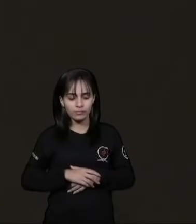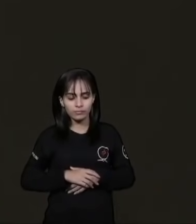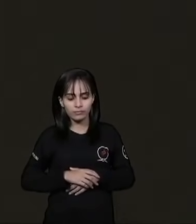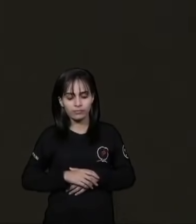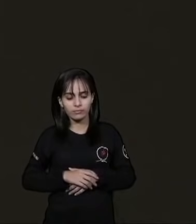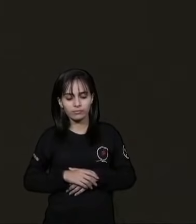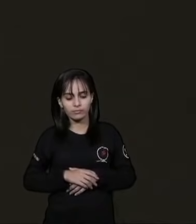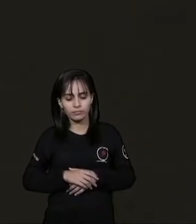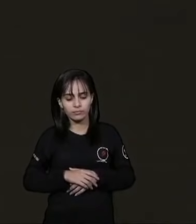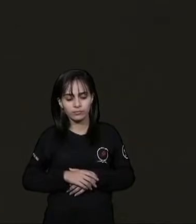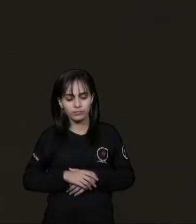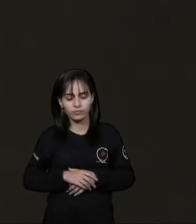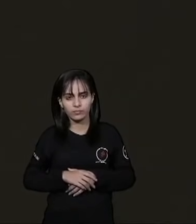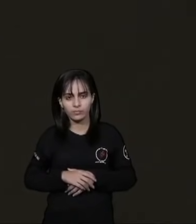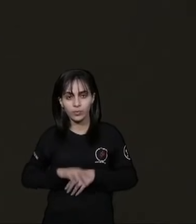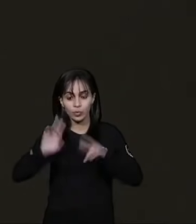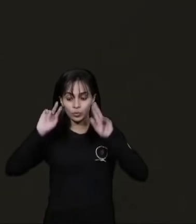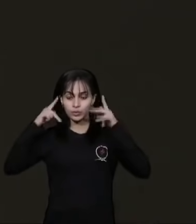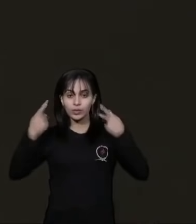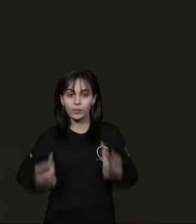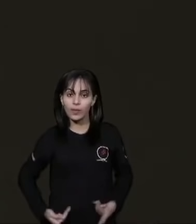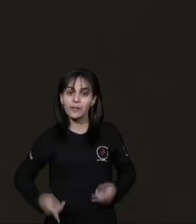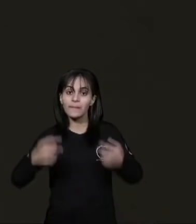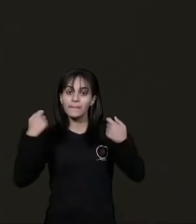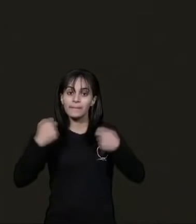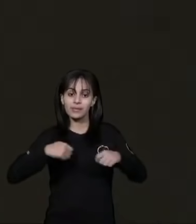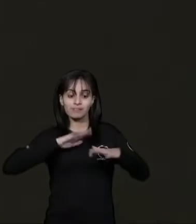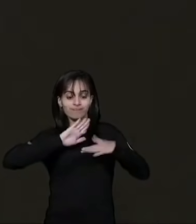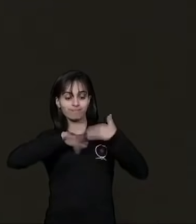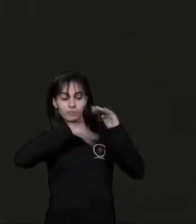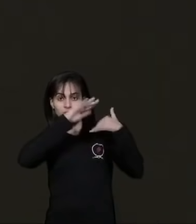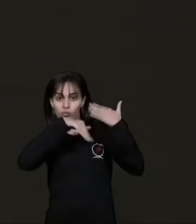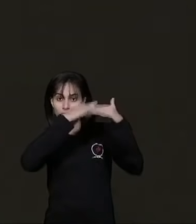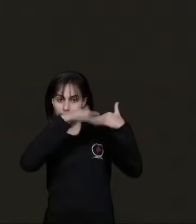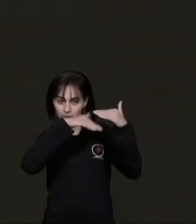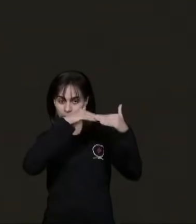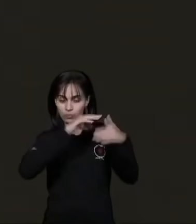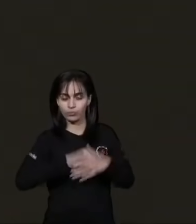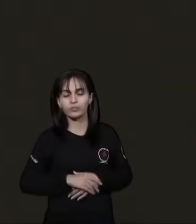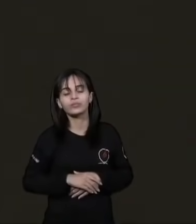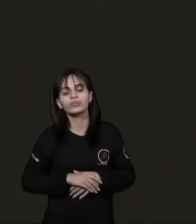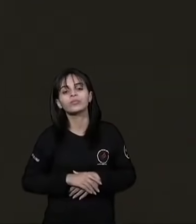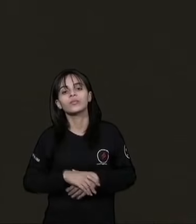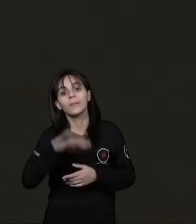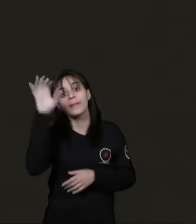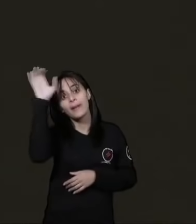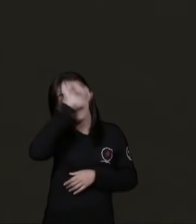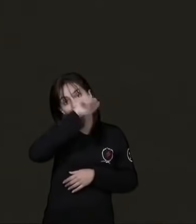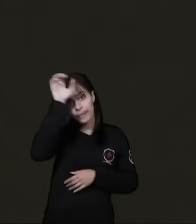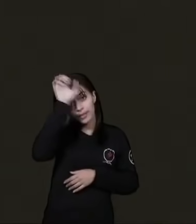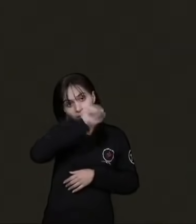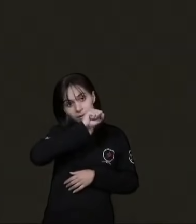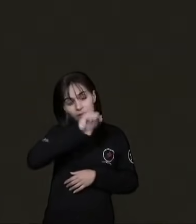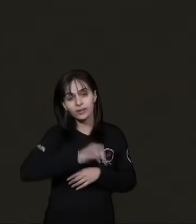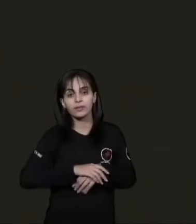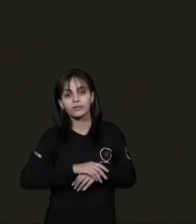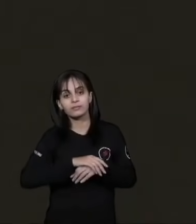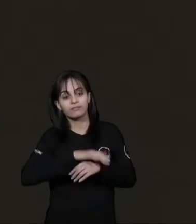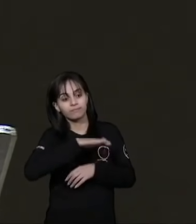e o ser humano precisa de desenvolvimento para aprender